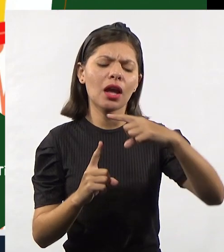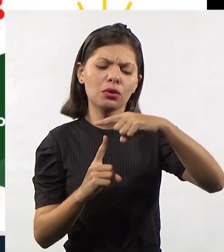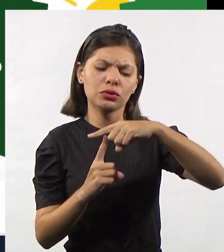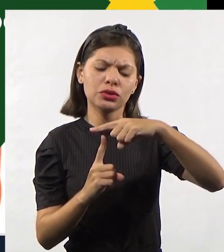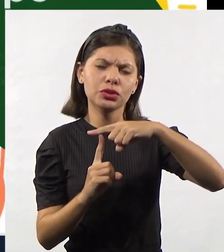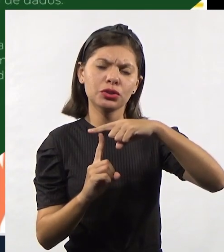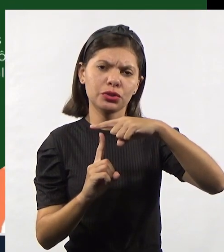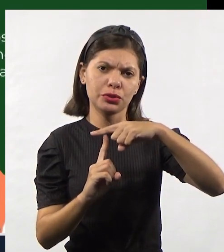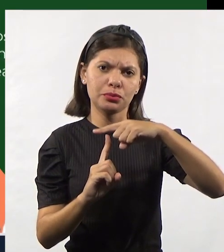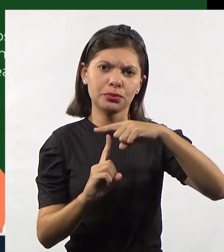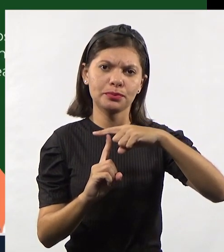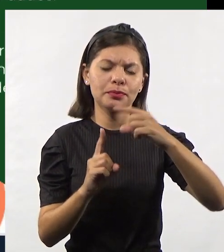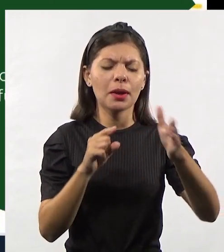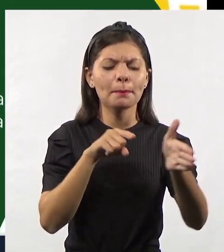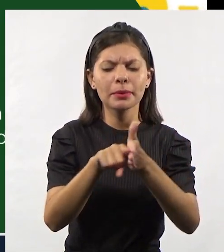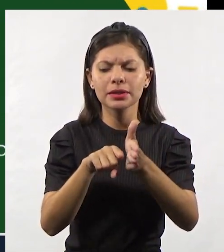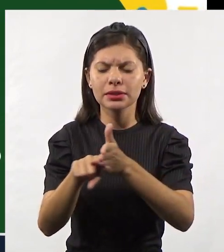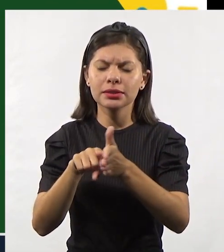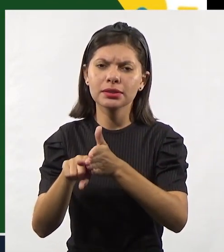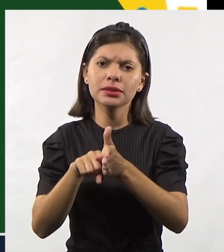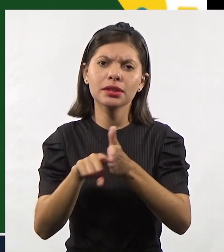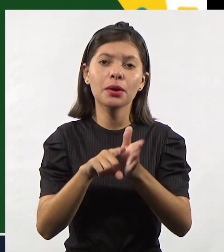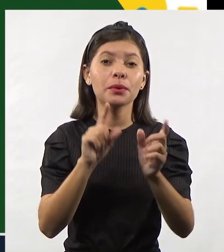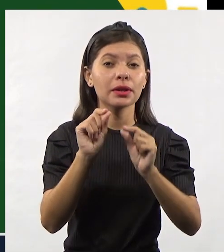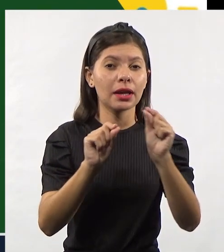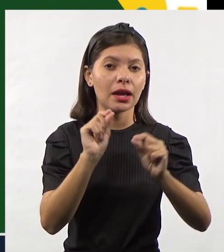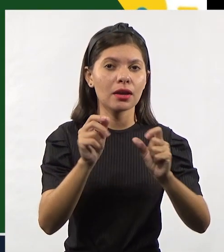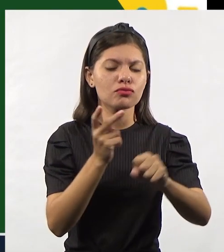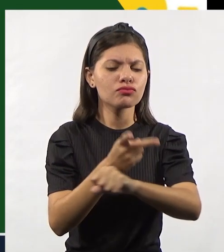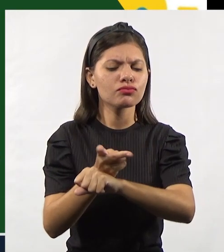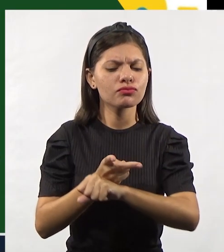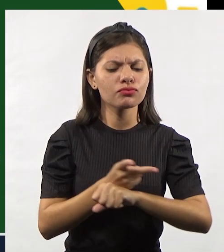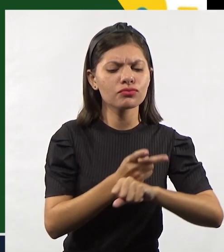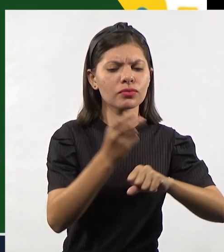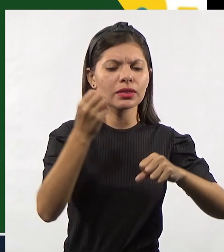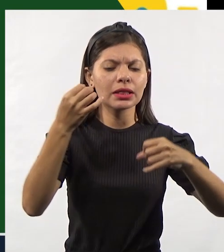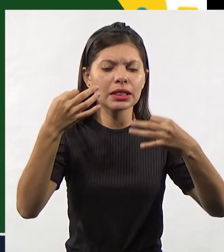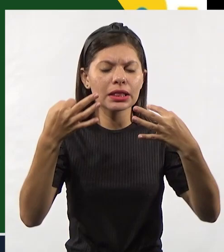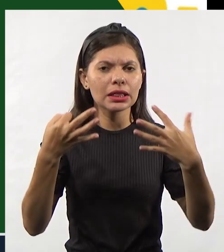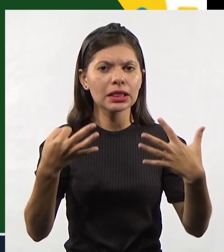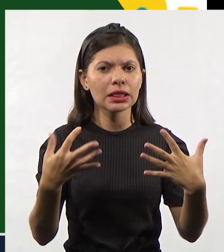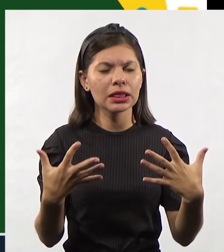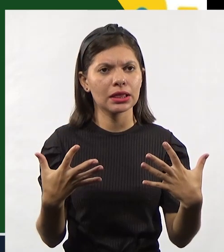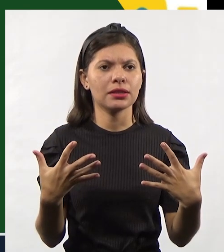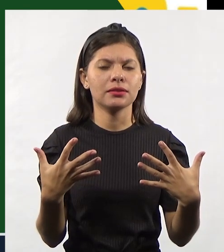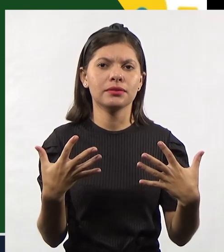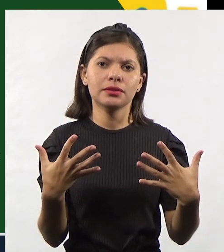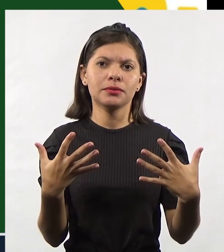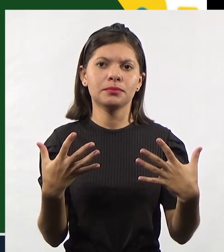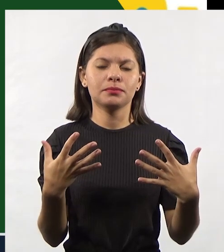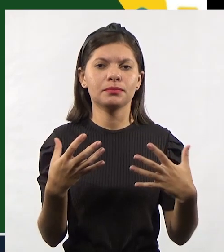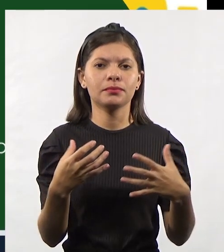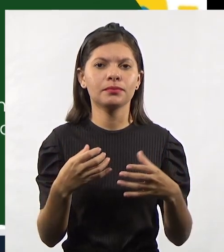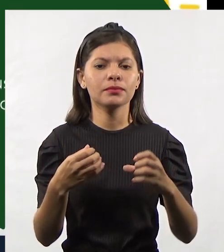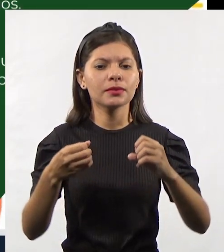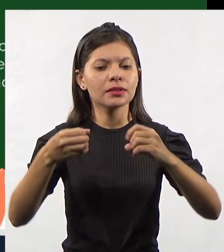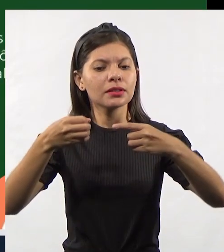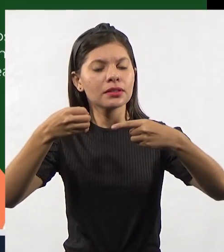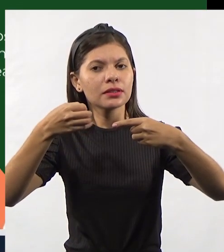ao tipo a pesquisa pode ser o quê exploratória descritiva ou explicativa